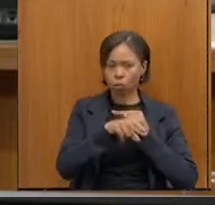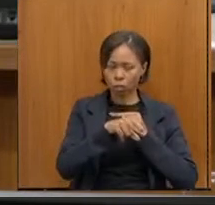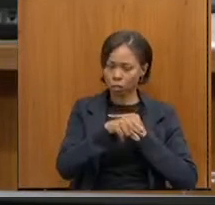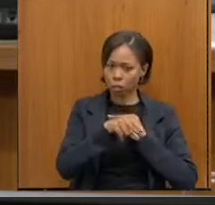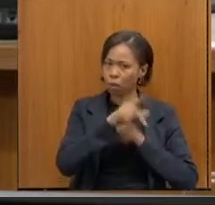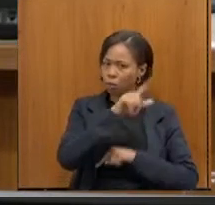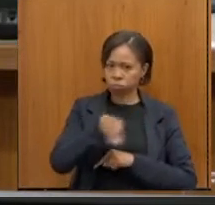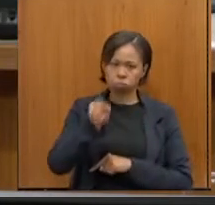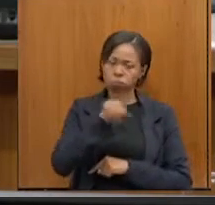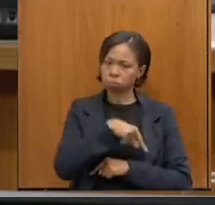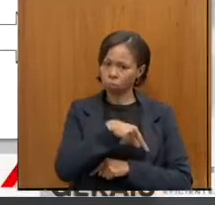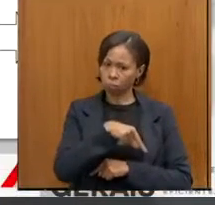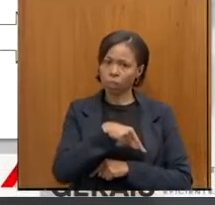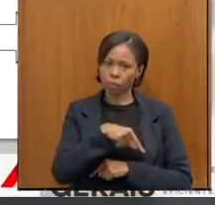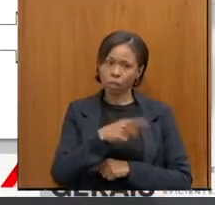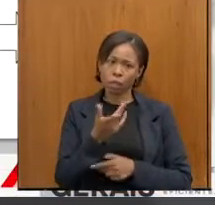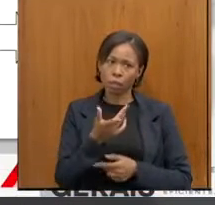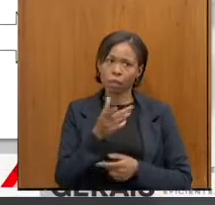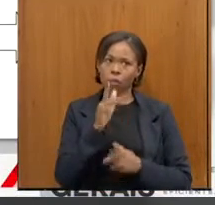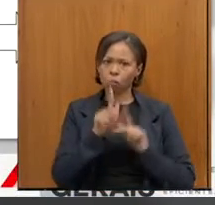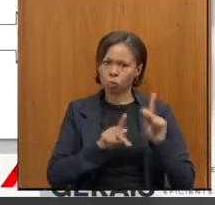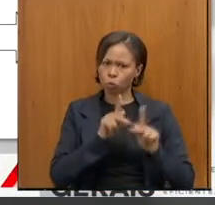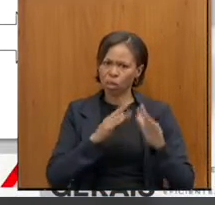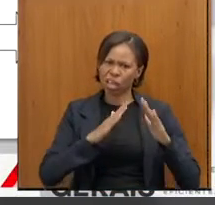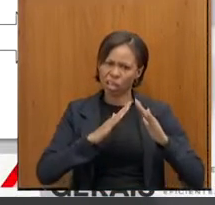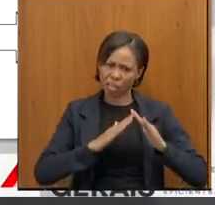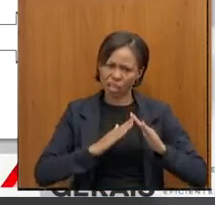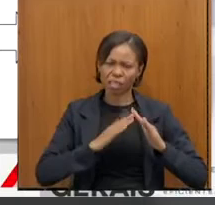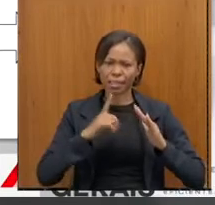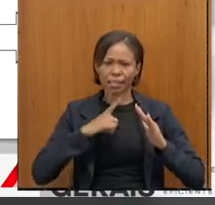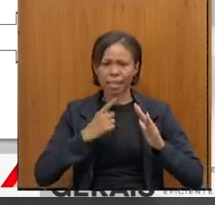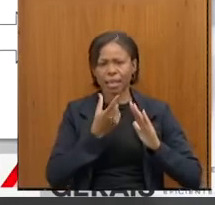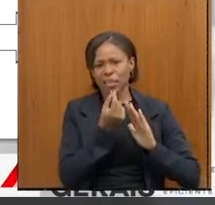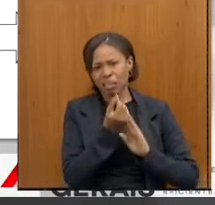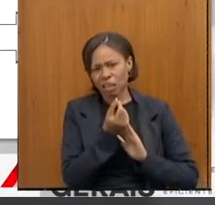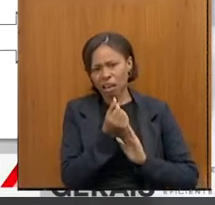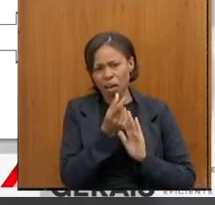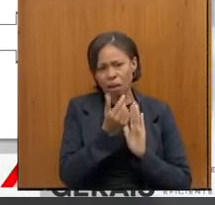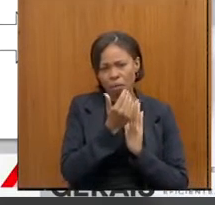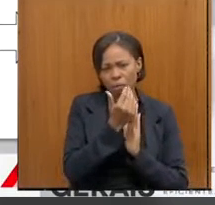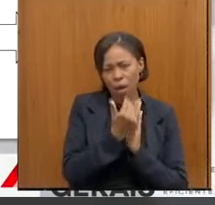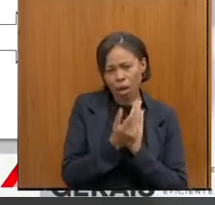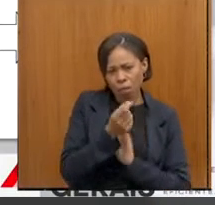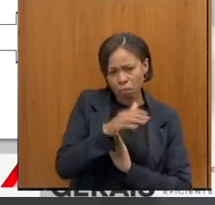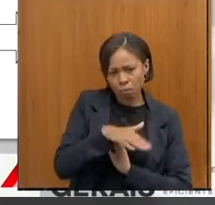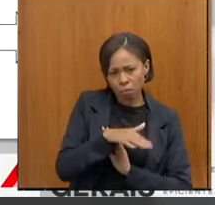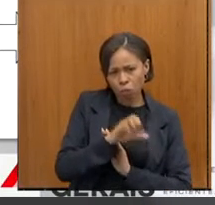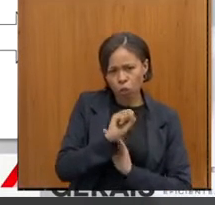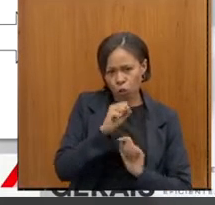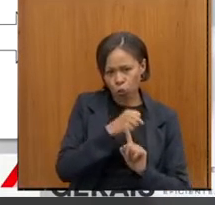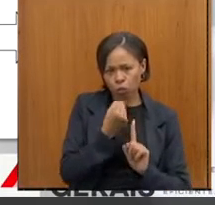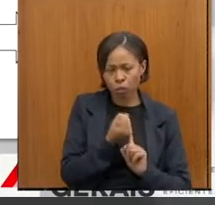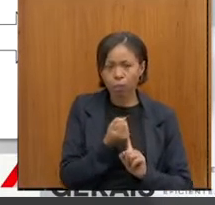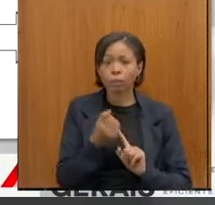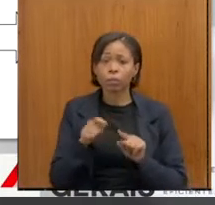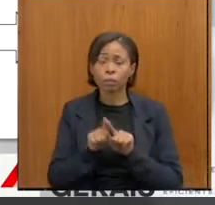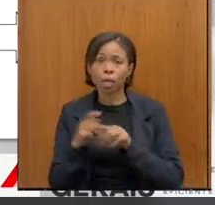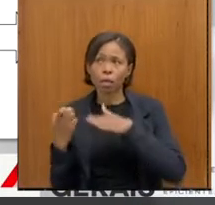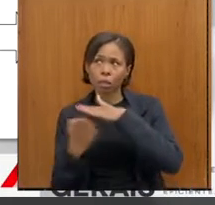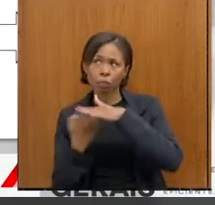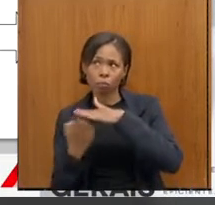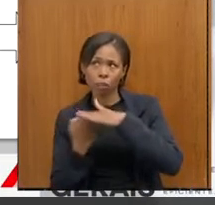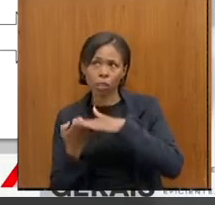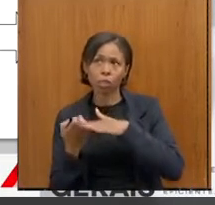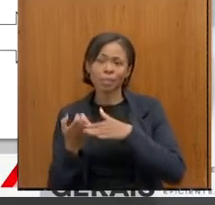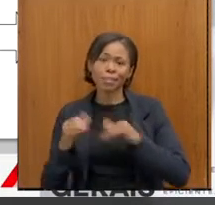usuários de da tarifa social os as microempresas que sofreram com a onda roxa e